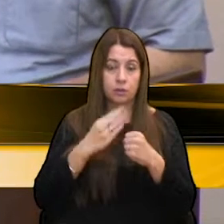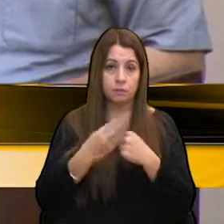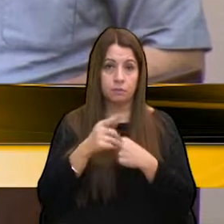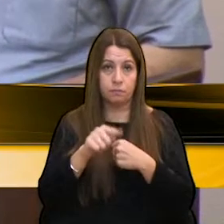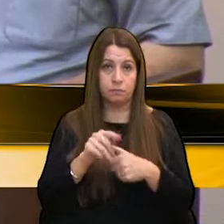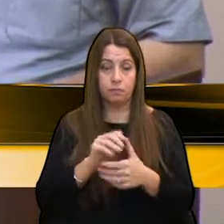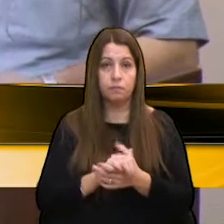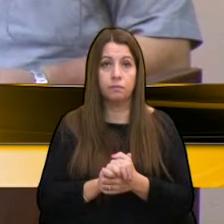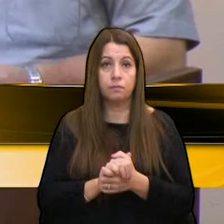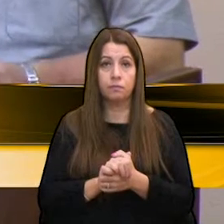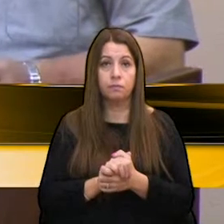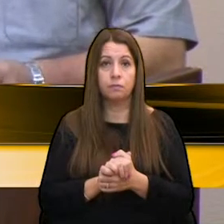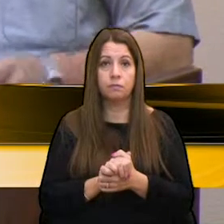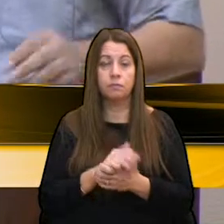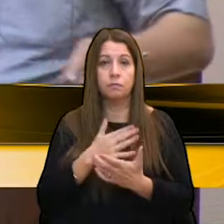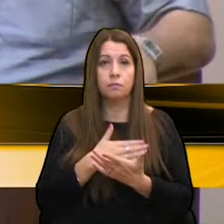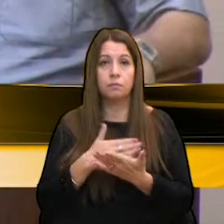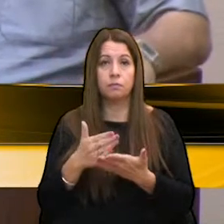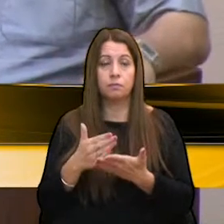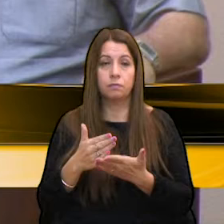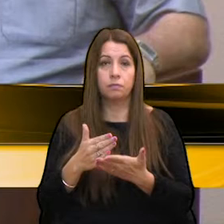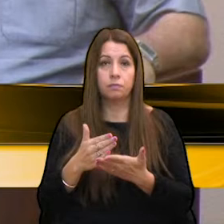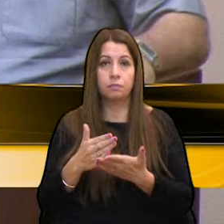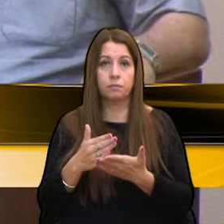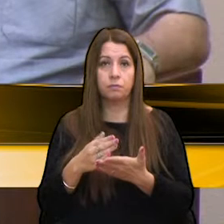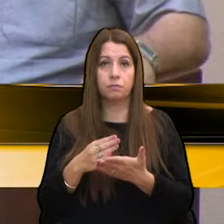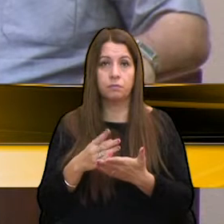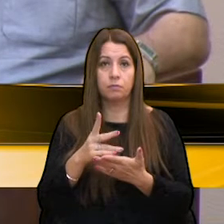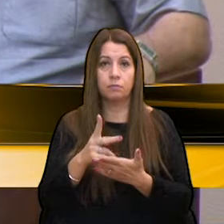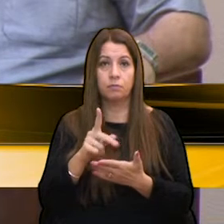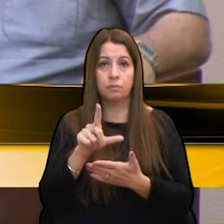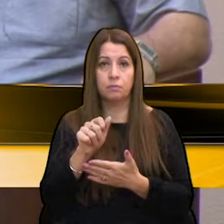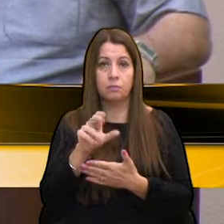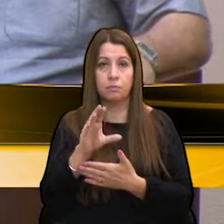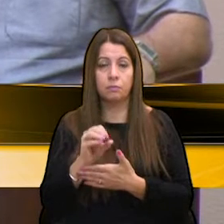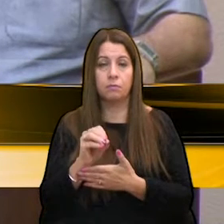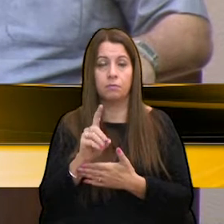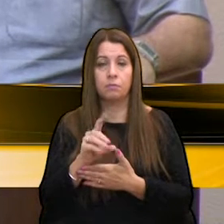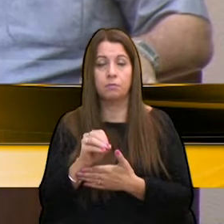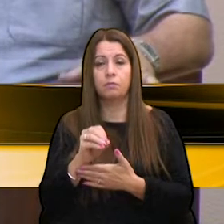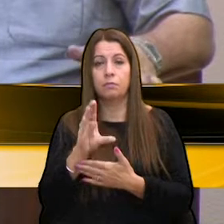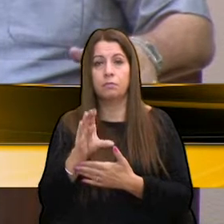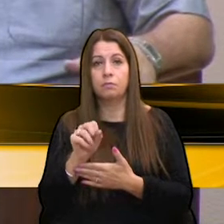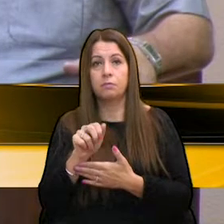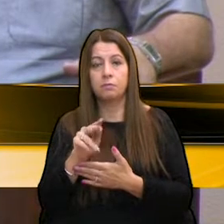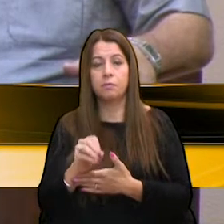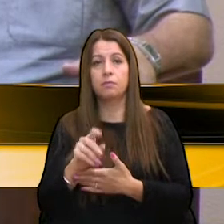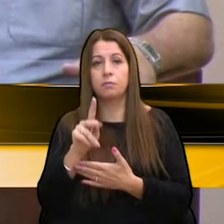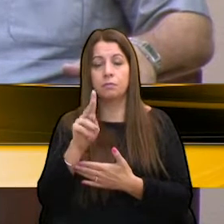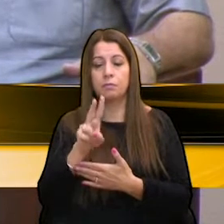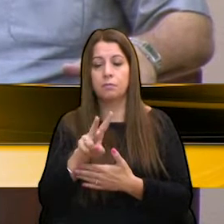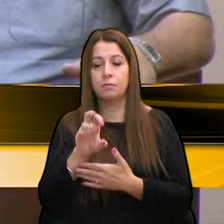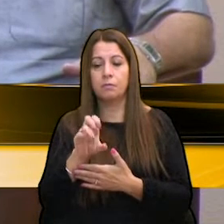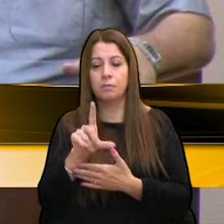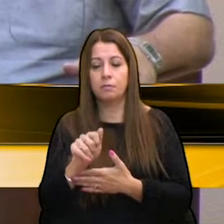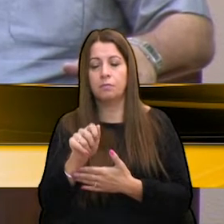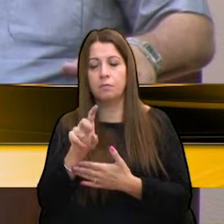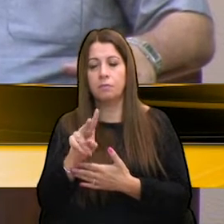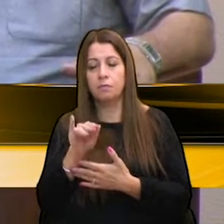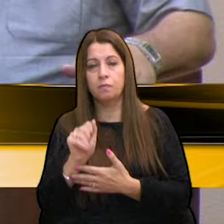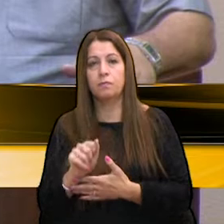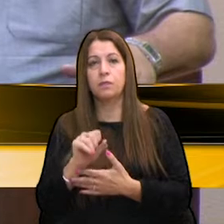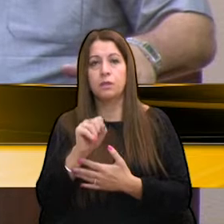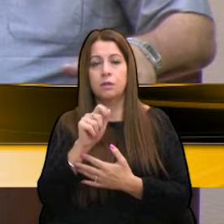né? Começou aqui na Praça de Castro, Bela Vista, Vila Leão, Planalto, São Caetano, São